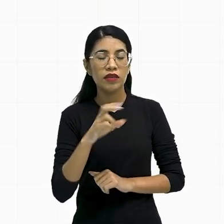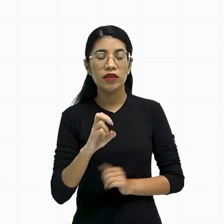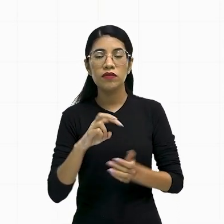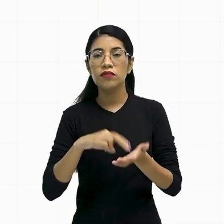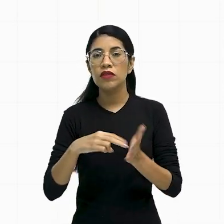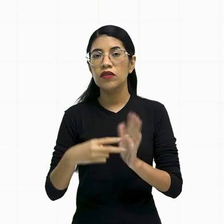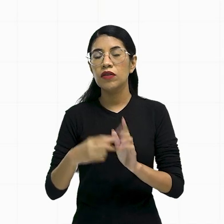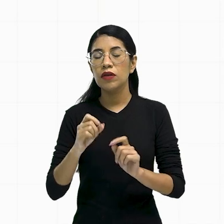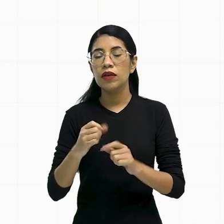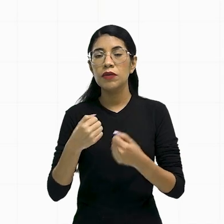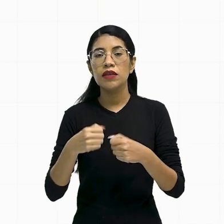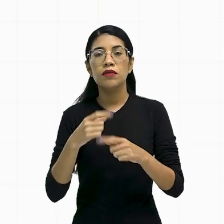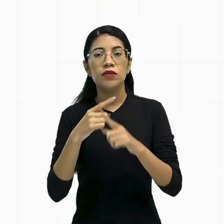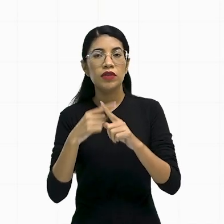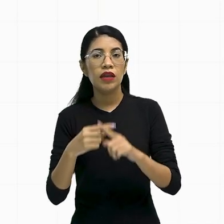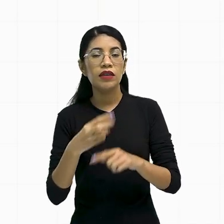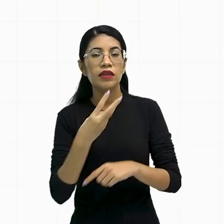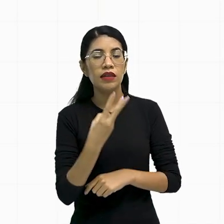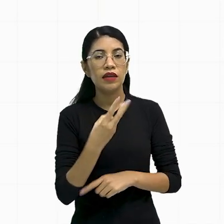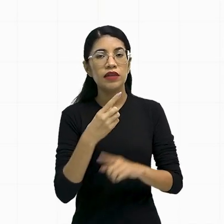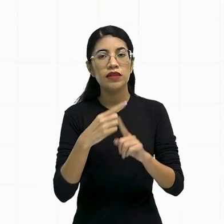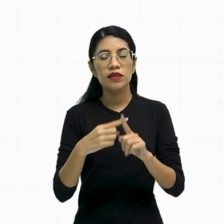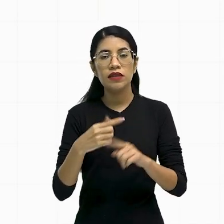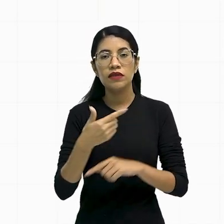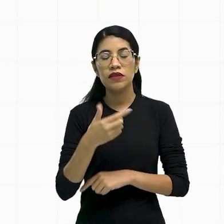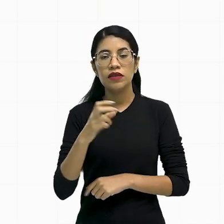125 dividido para 5 é igual a 25, né?